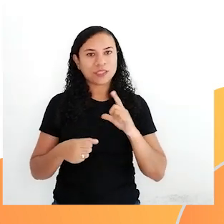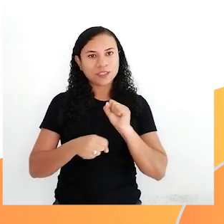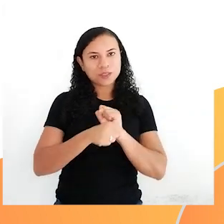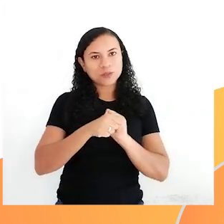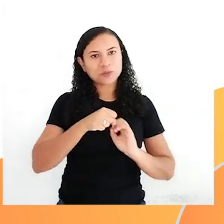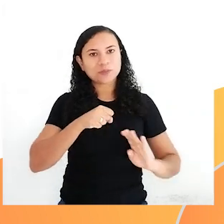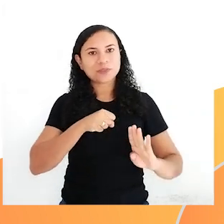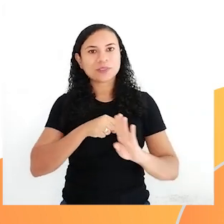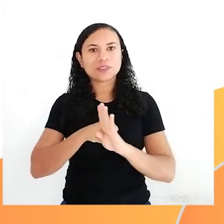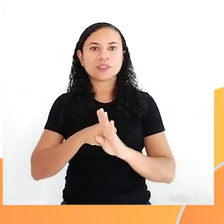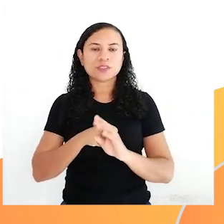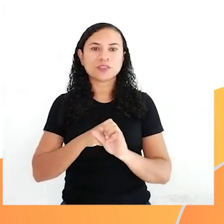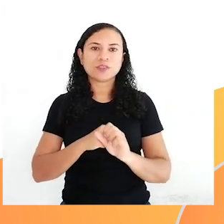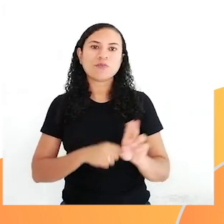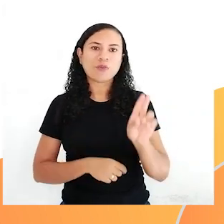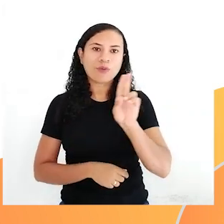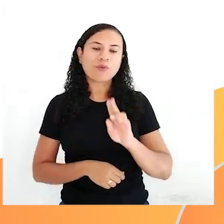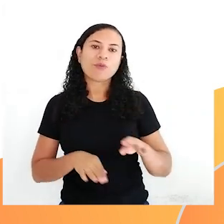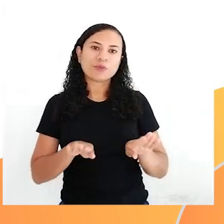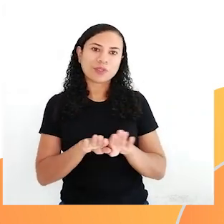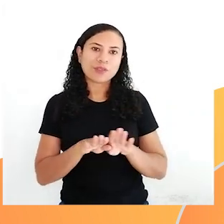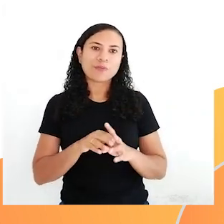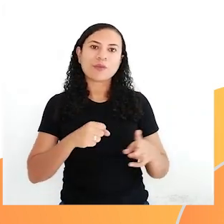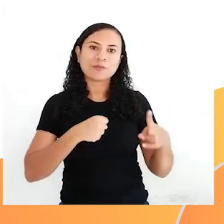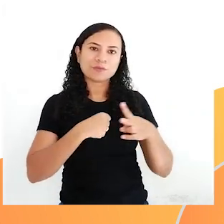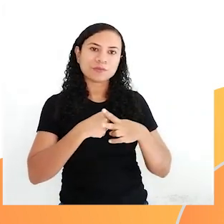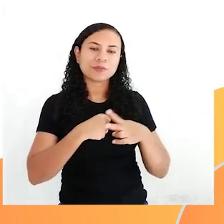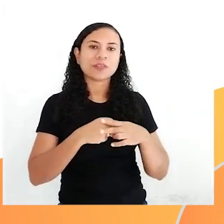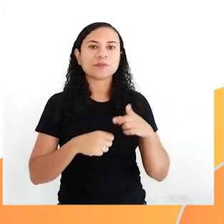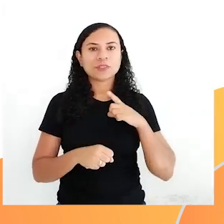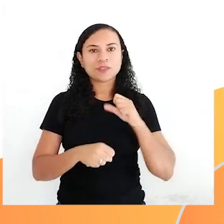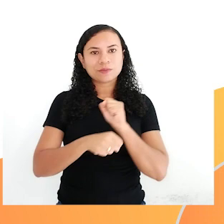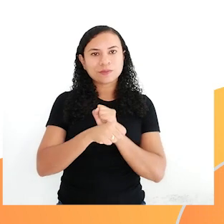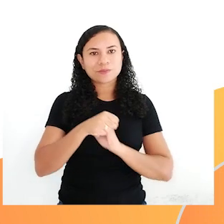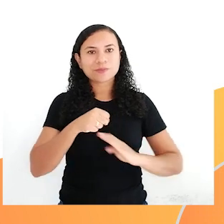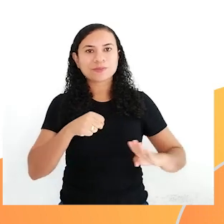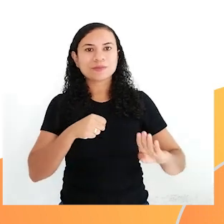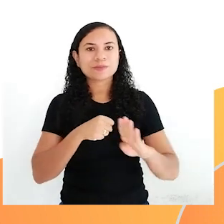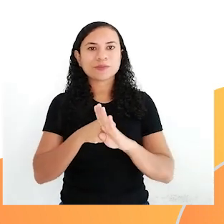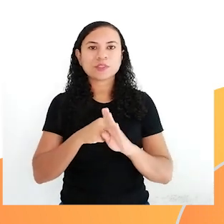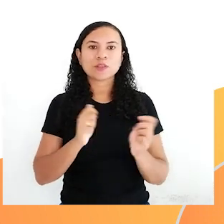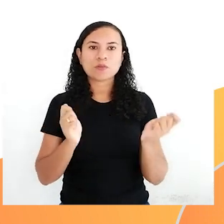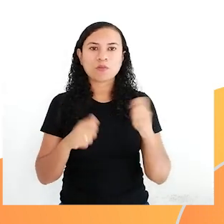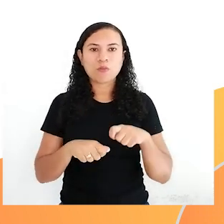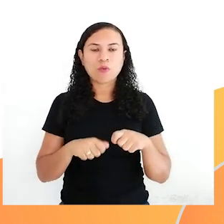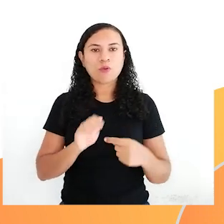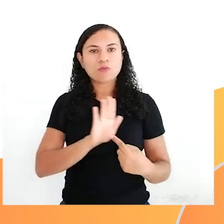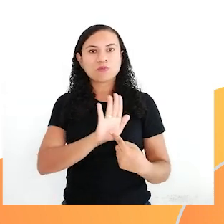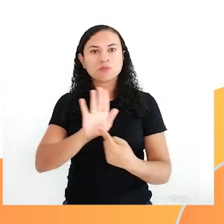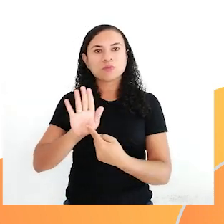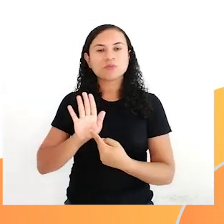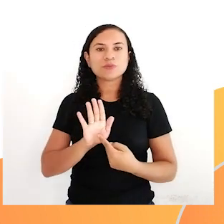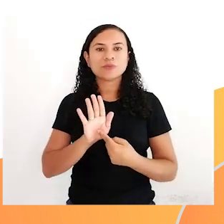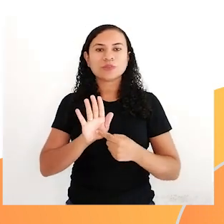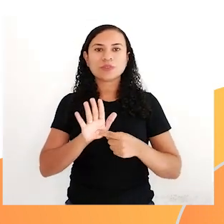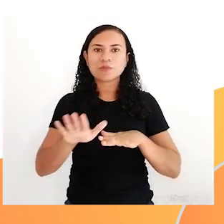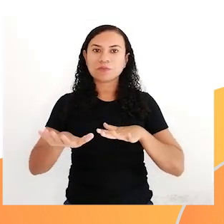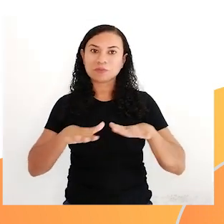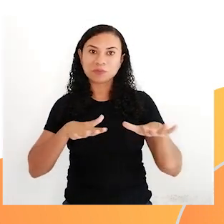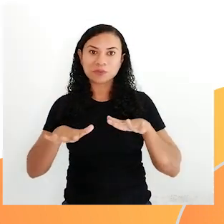derivados a partir de verbos. Geralmente são substantivos que transmitem a ideia de ação.